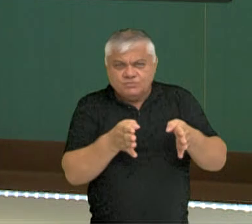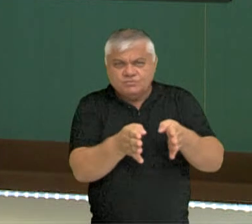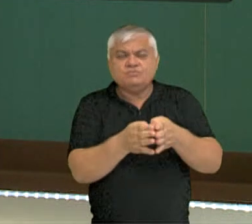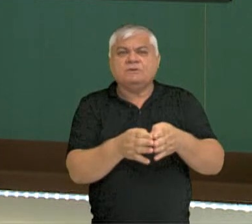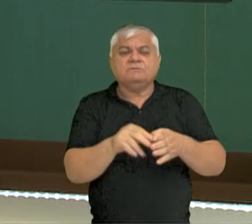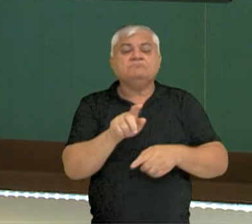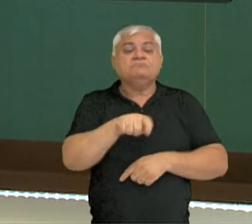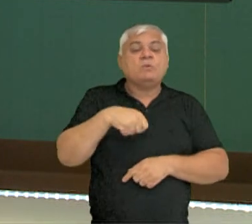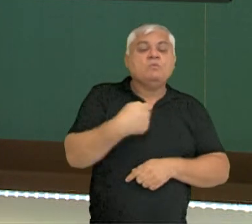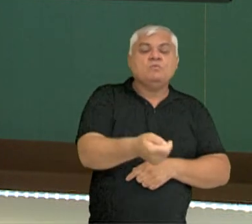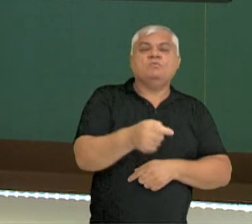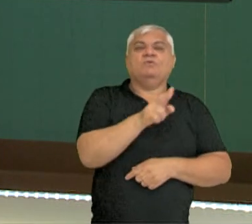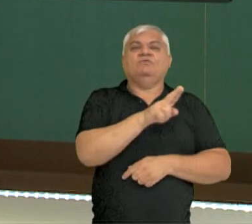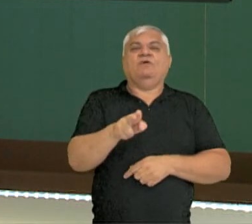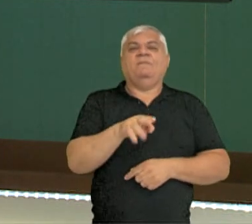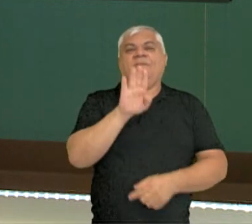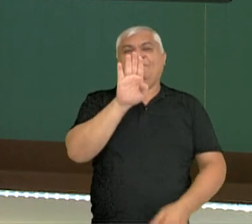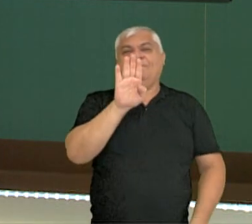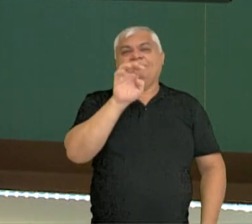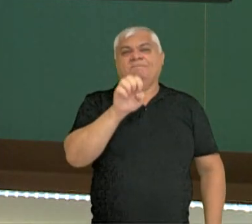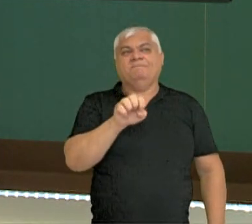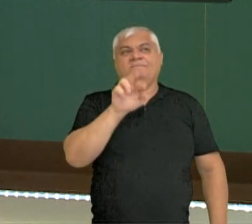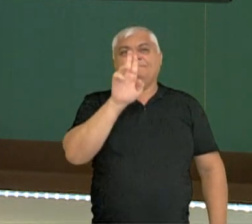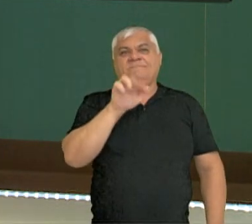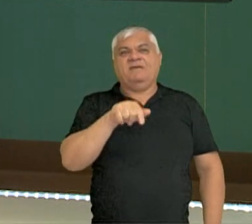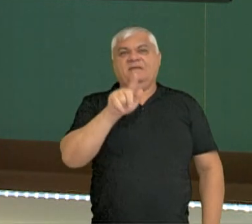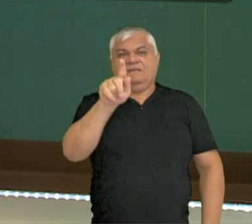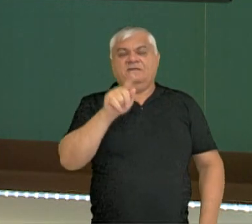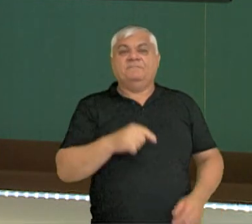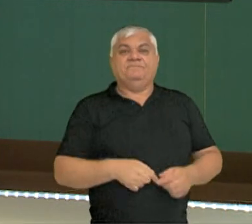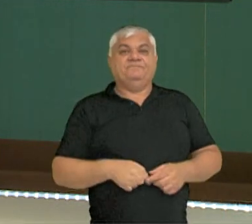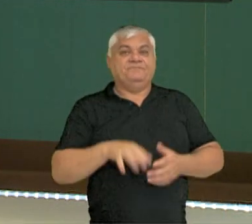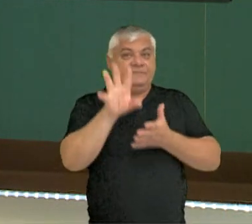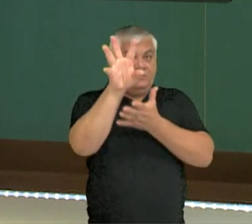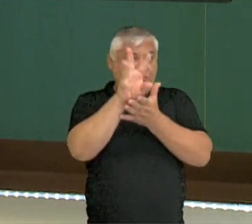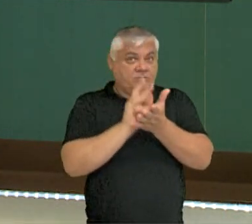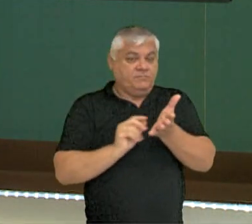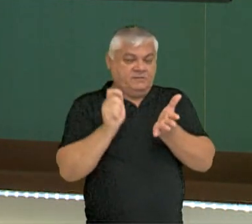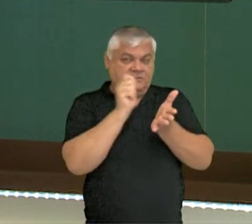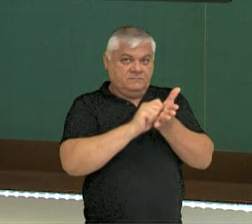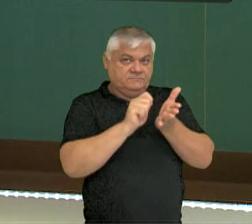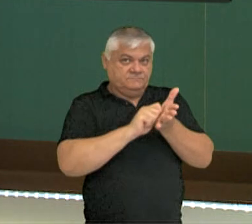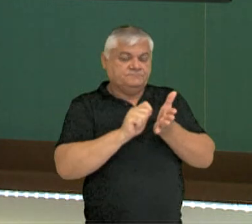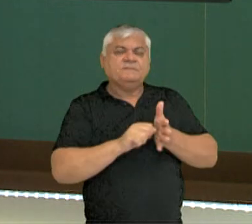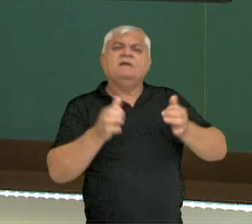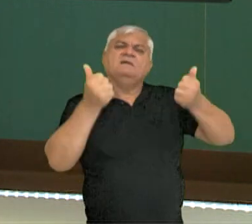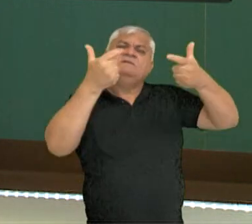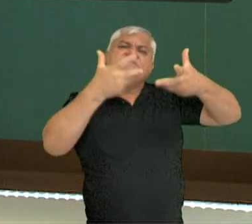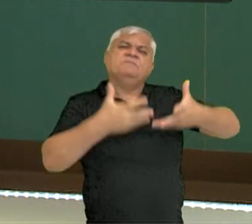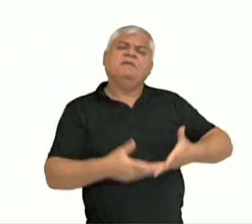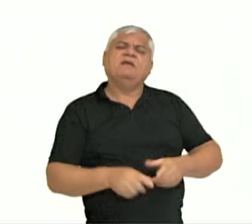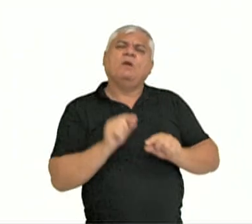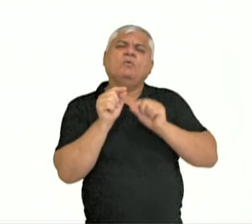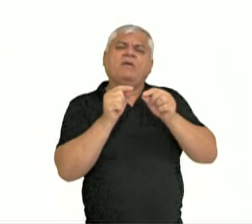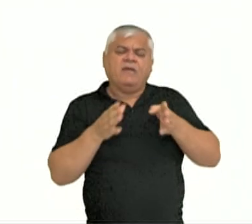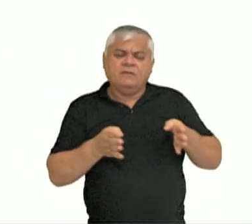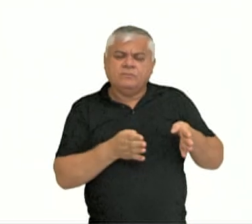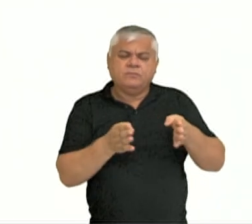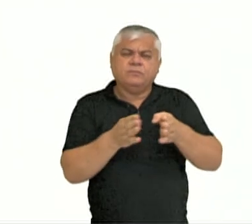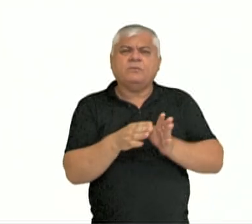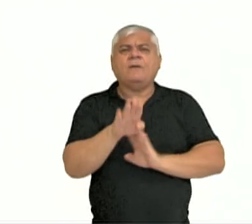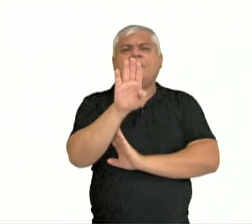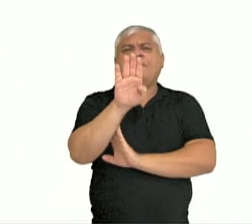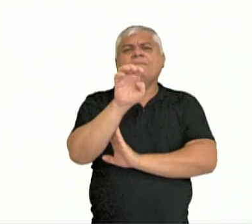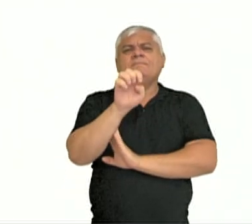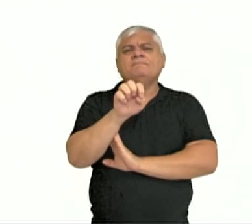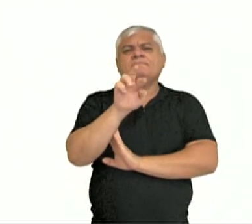recebeu a homenagem de Estreito de Bering. Copie a pergunta em seu caderno, hein, galerinha? Explique o que é o Estreito de Bering, onde